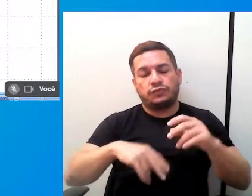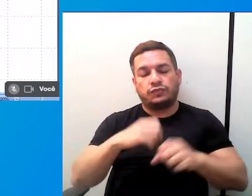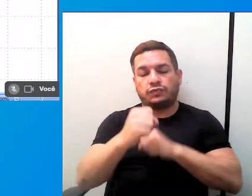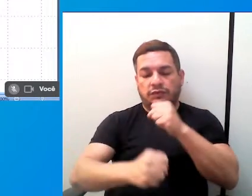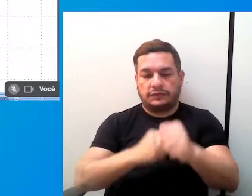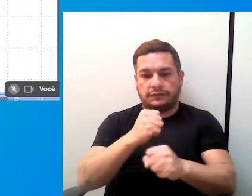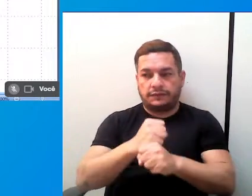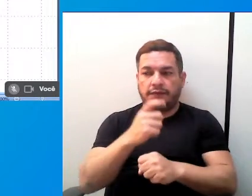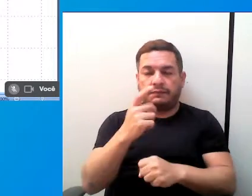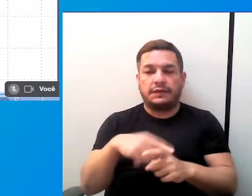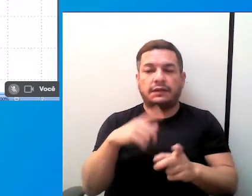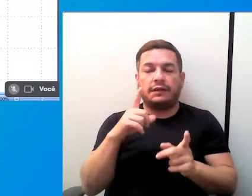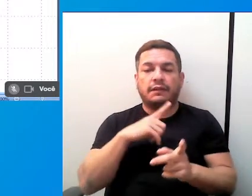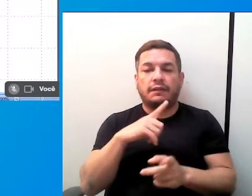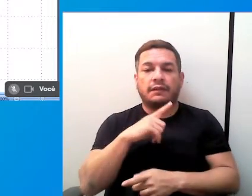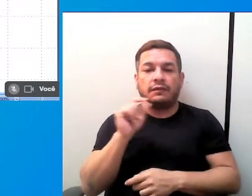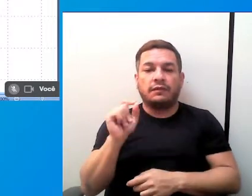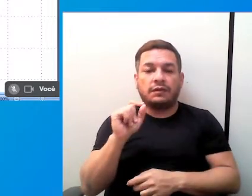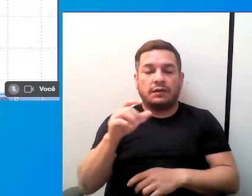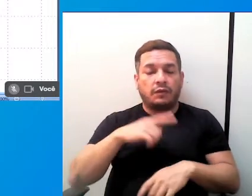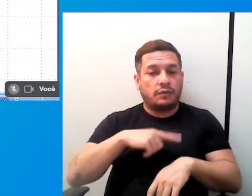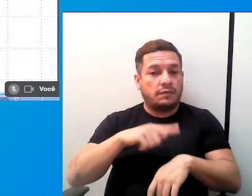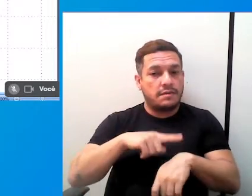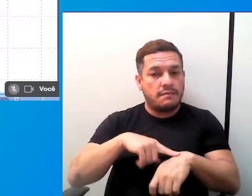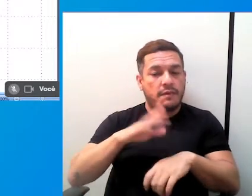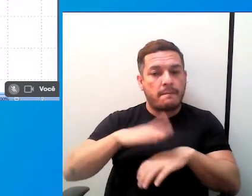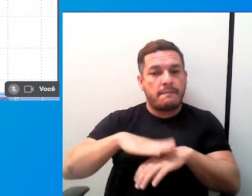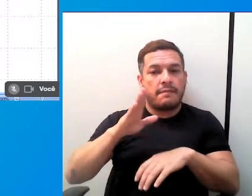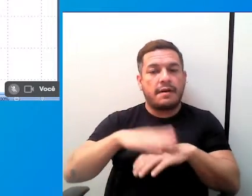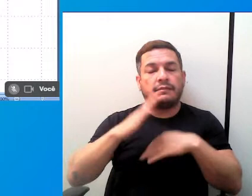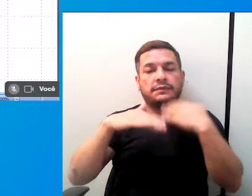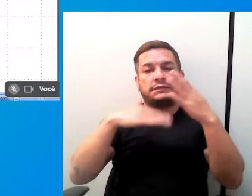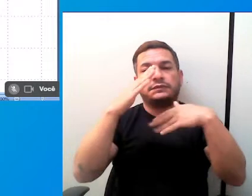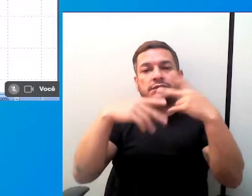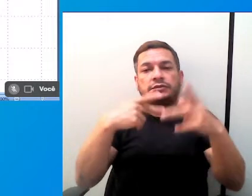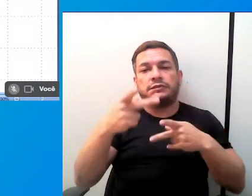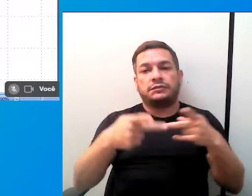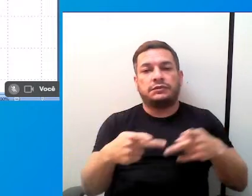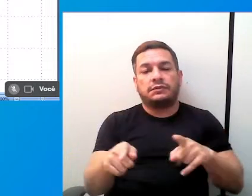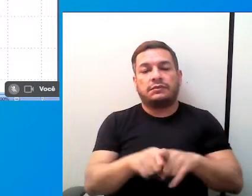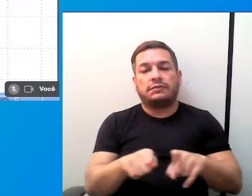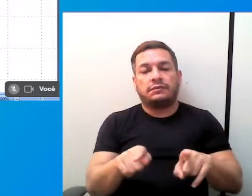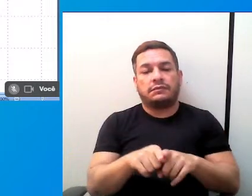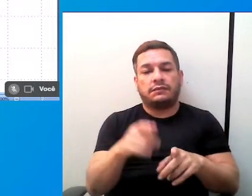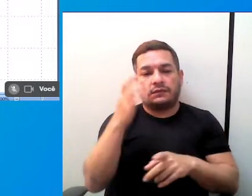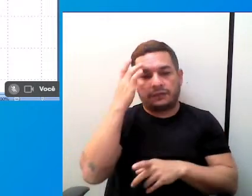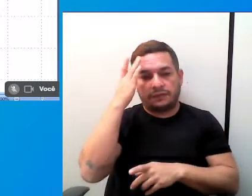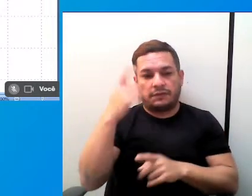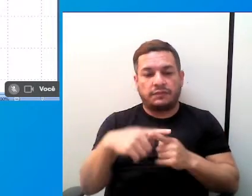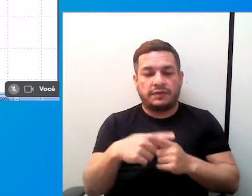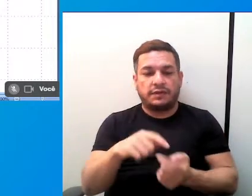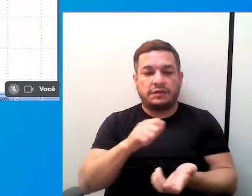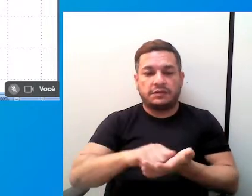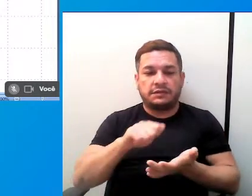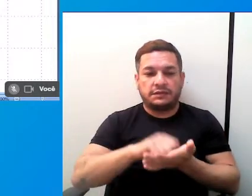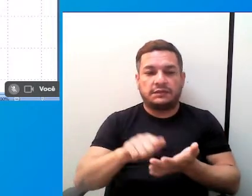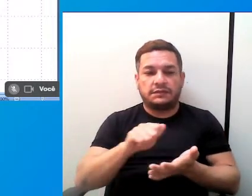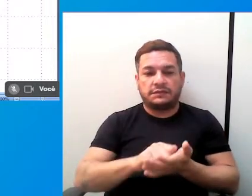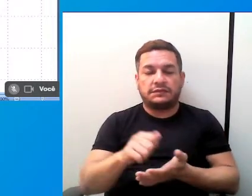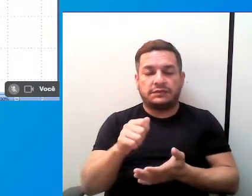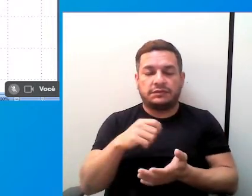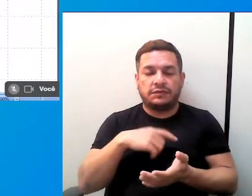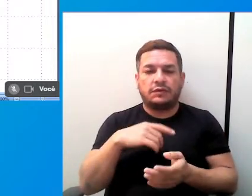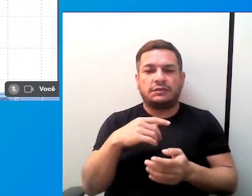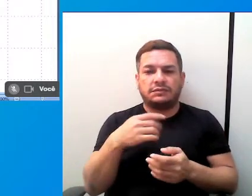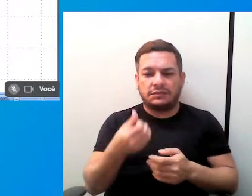outro ano, para que nós tenhamos um tempo maior para o desenvolvimento dos projetos e também para facilitar, porque é difícil você ter que escrever projeto todo semestre,